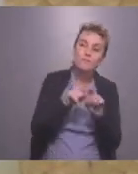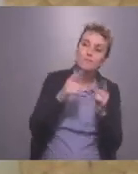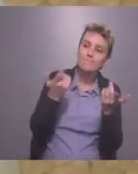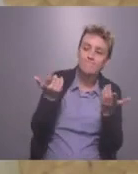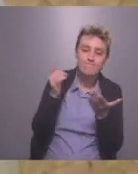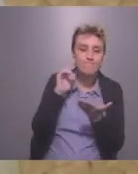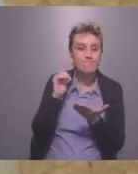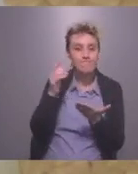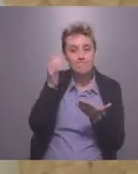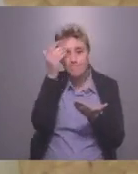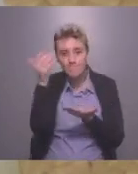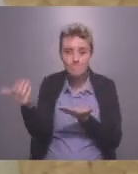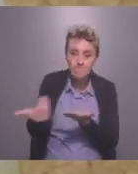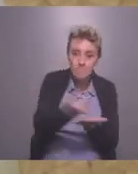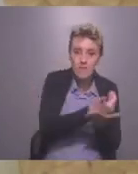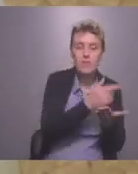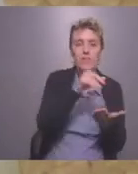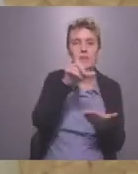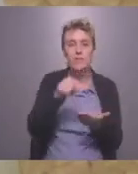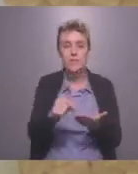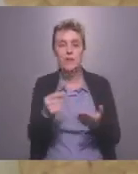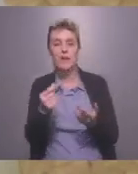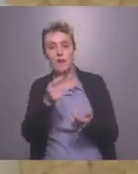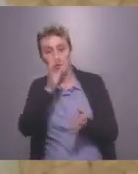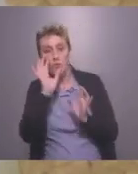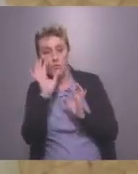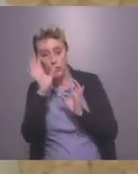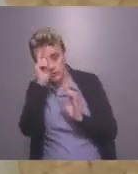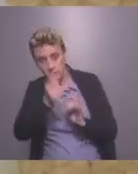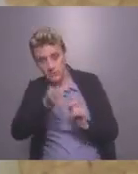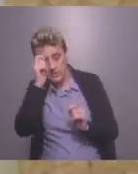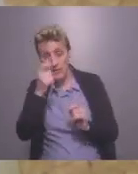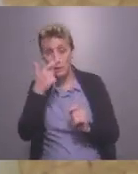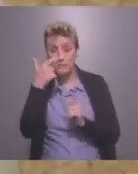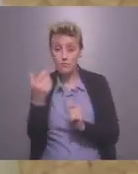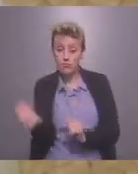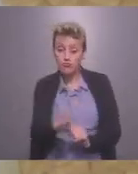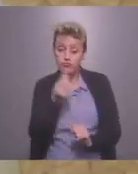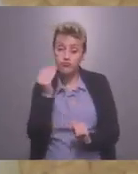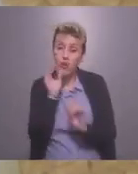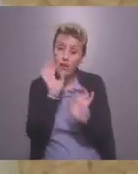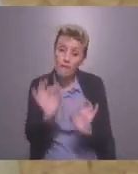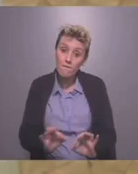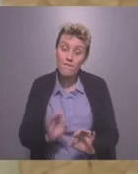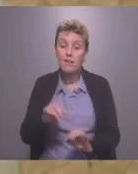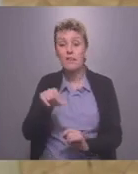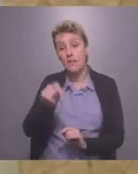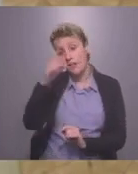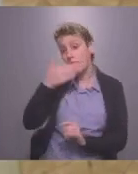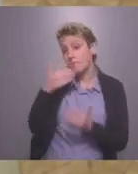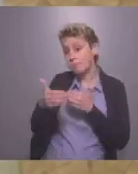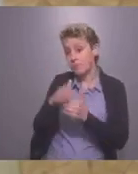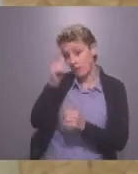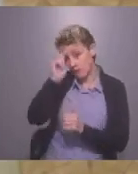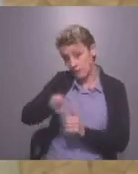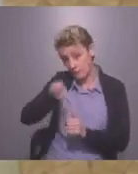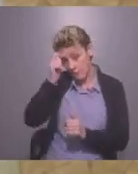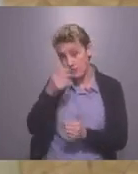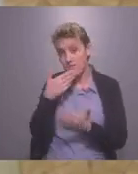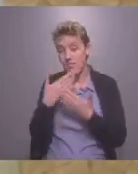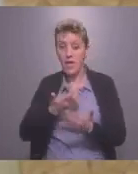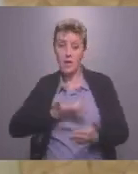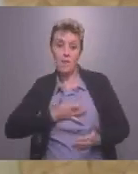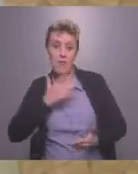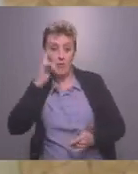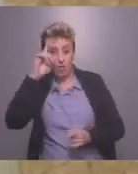acolham os mais novos e se respeitem os idosos, se cresça na sabedoria e no amor, se transmita